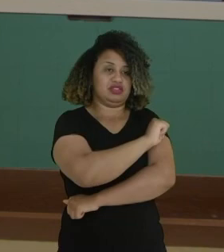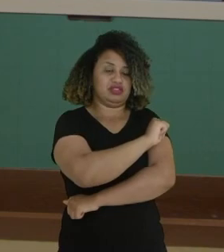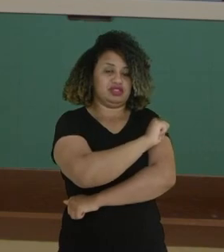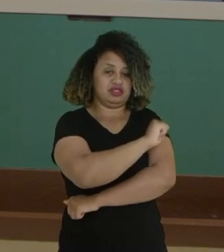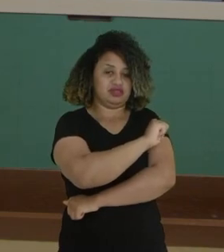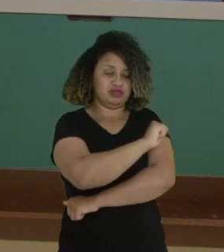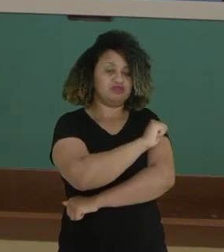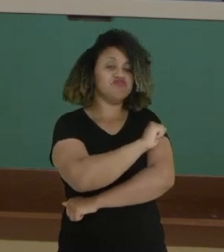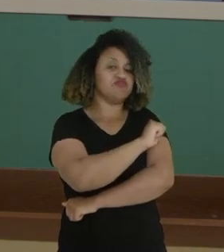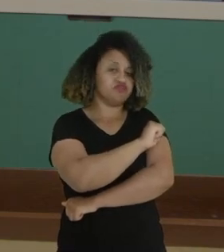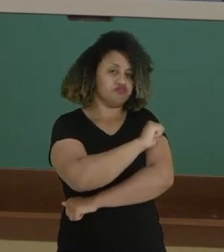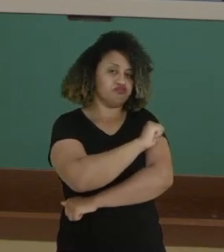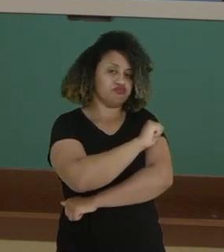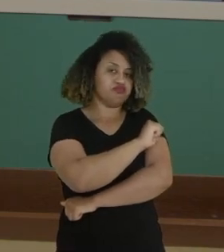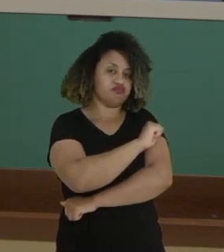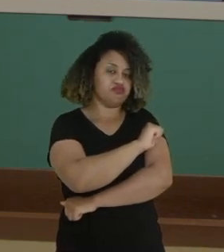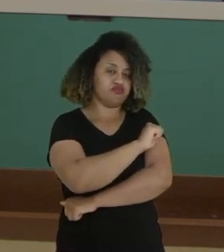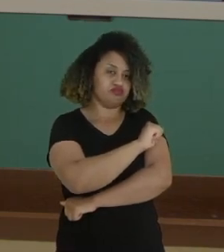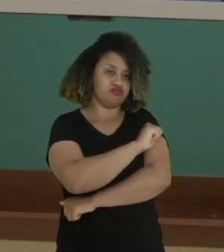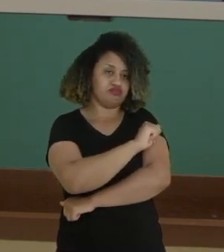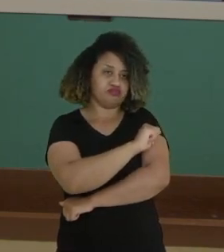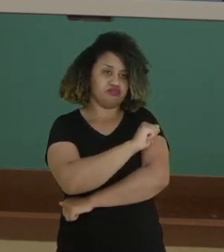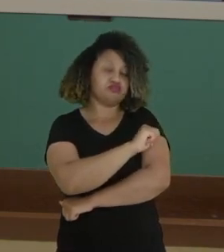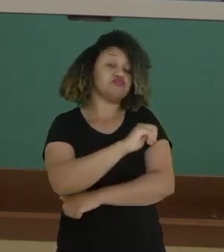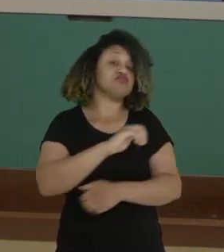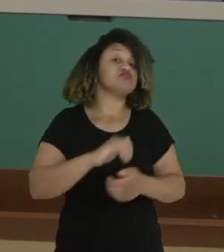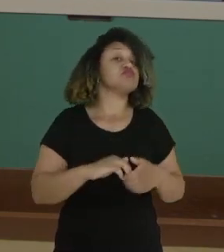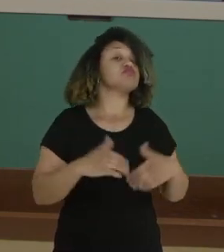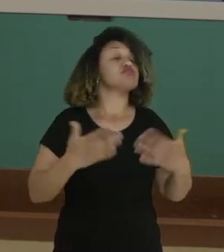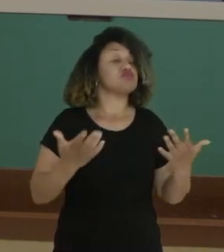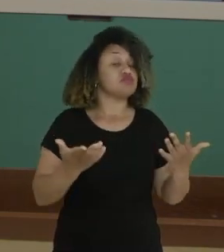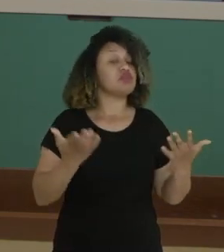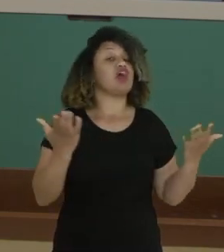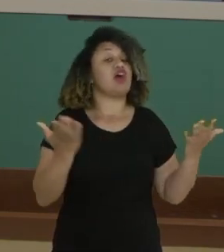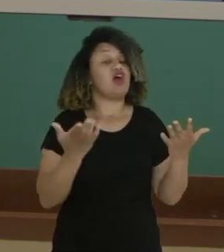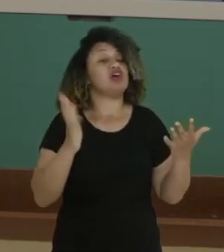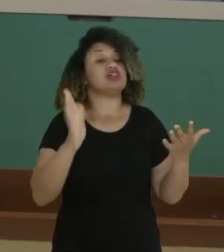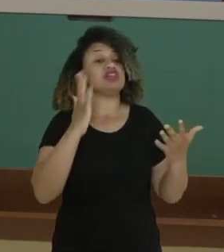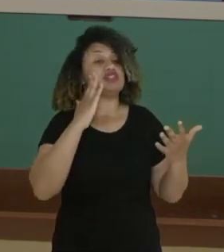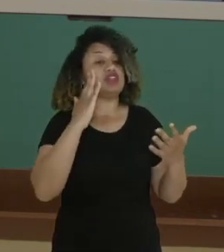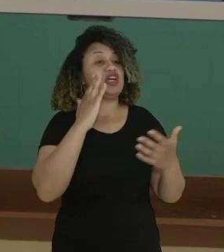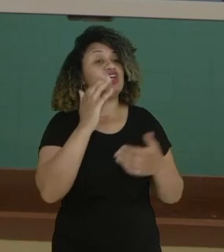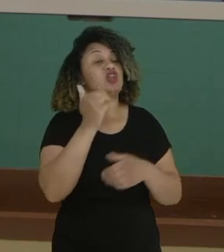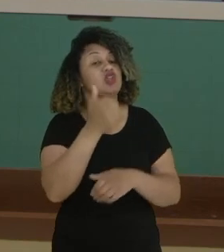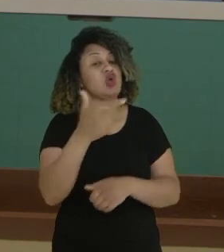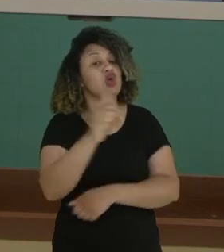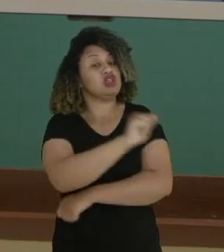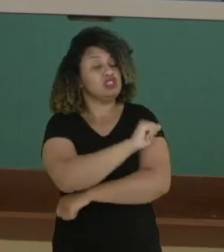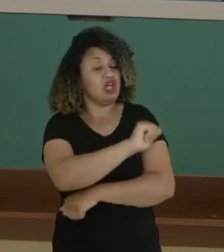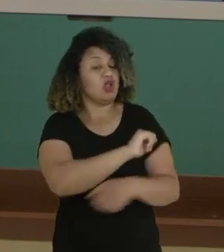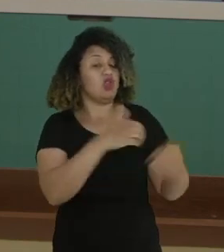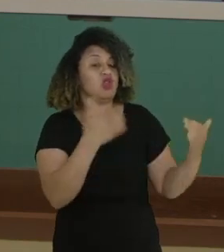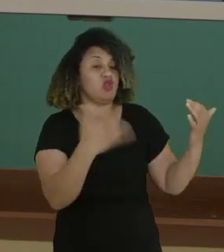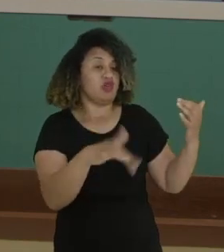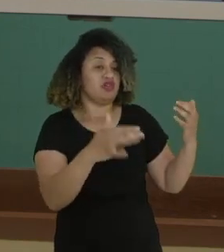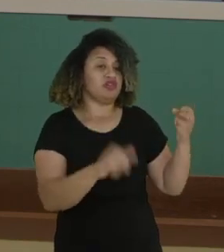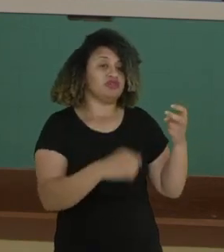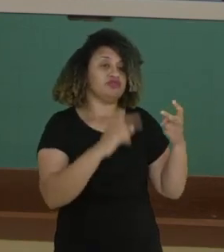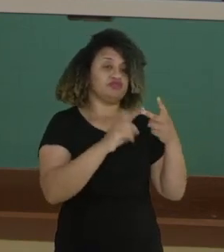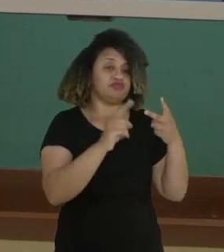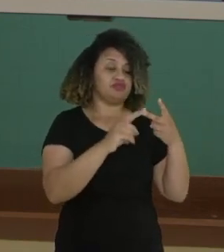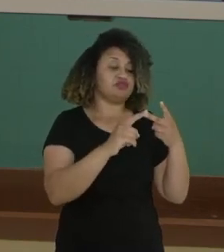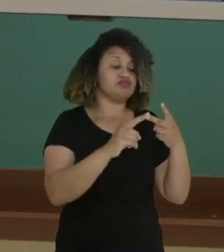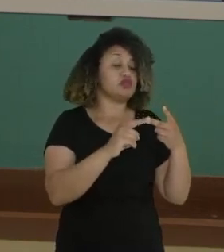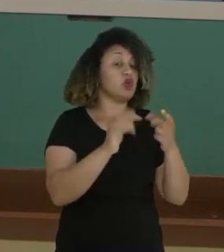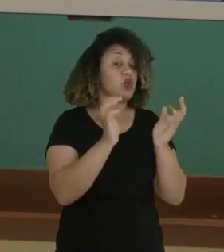vezes 60, 12. Opa! Então, 12 estudantes tocam violão. Que